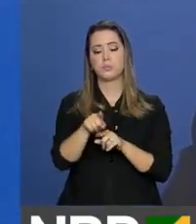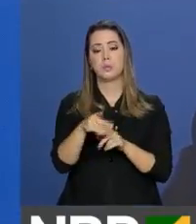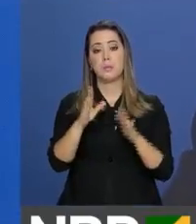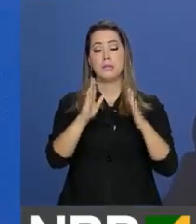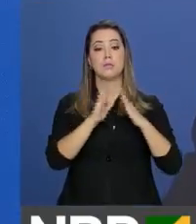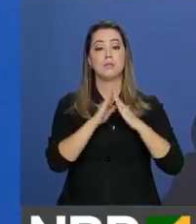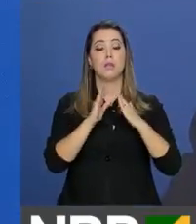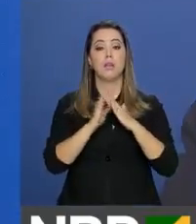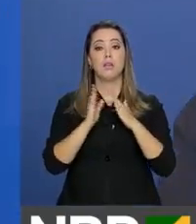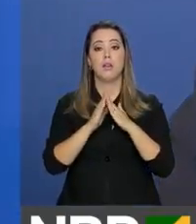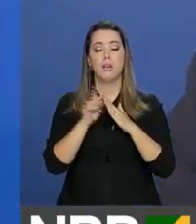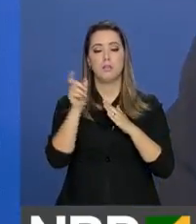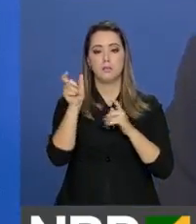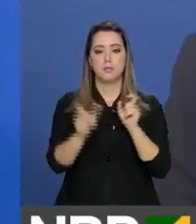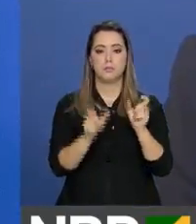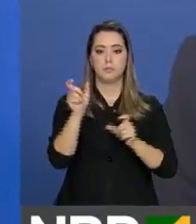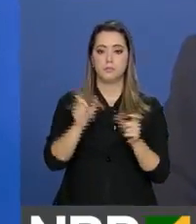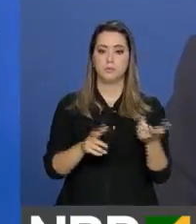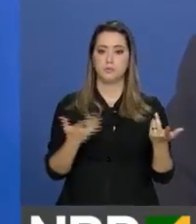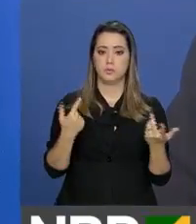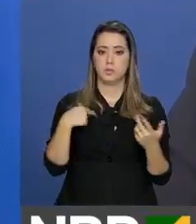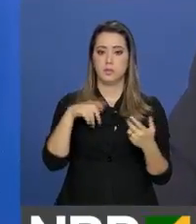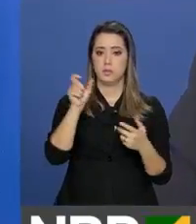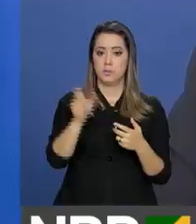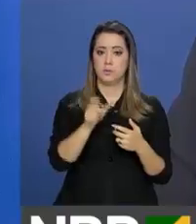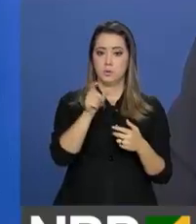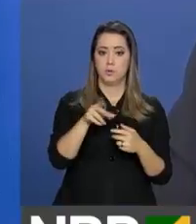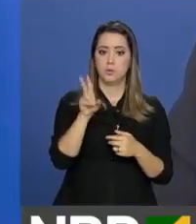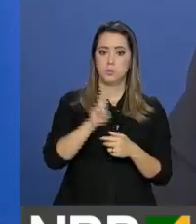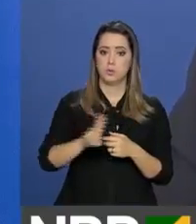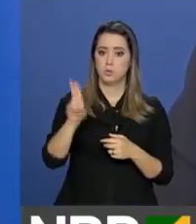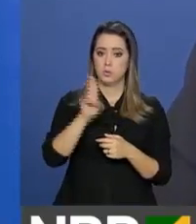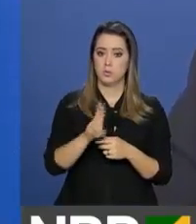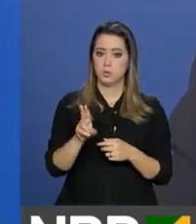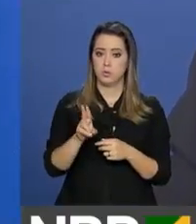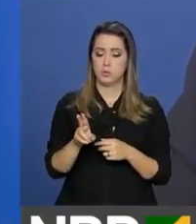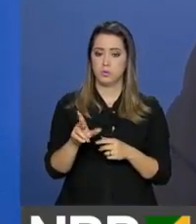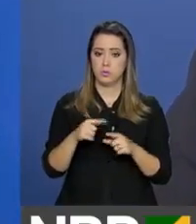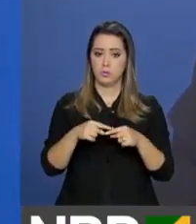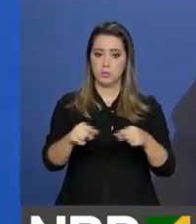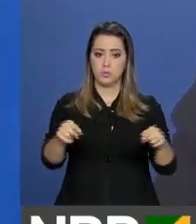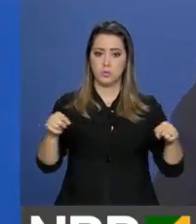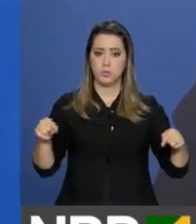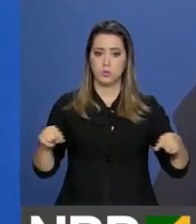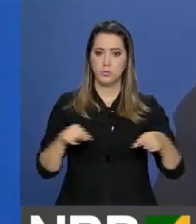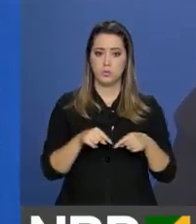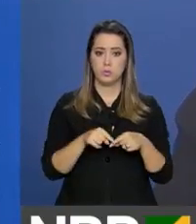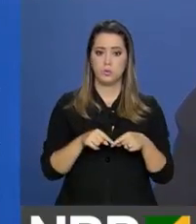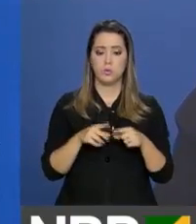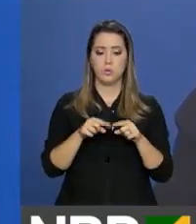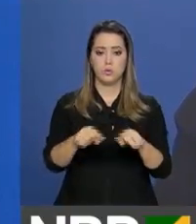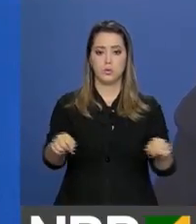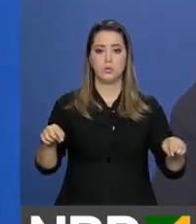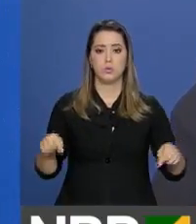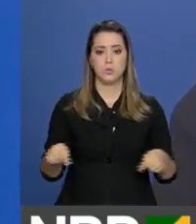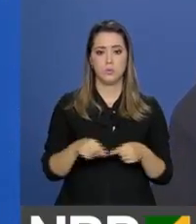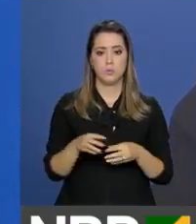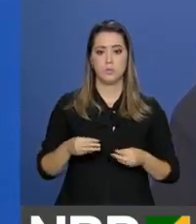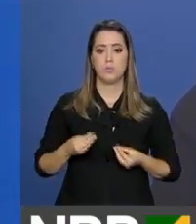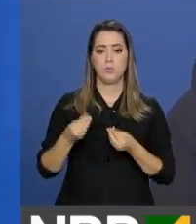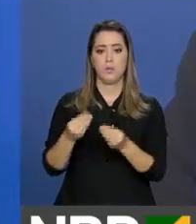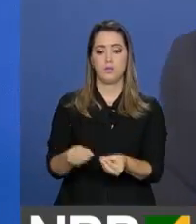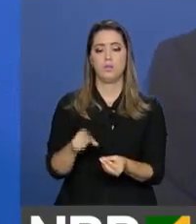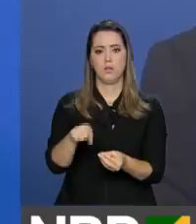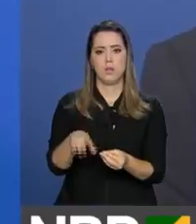imóvel que daqueles chamados irrigantes, né, serviria, os lotes, né, serviria para